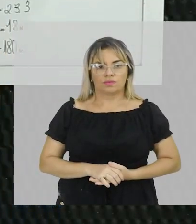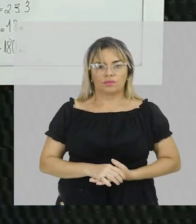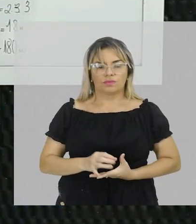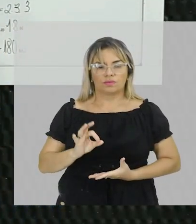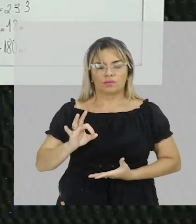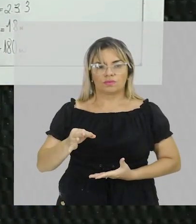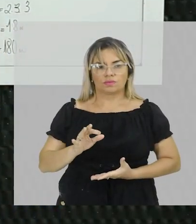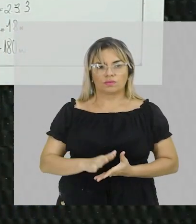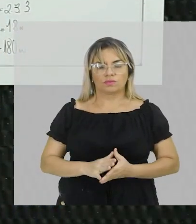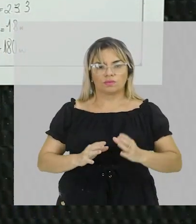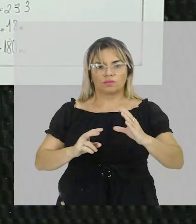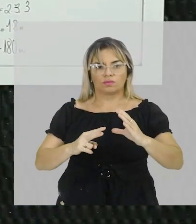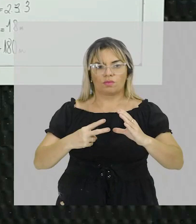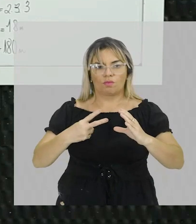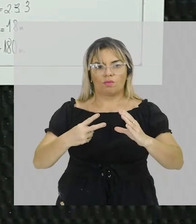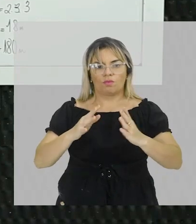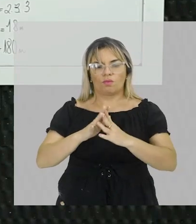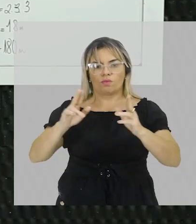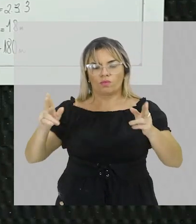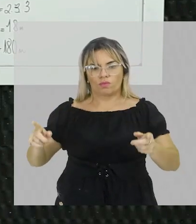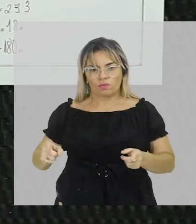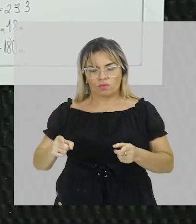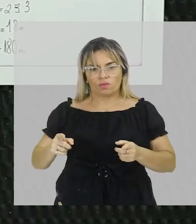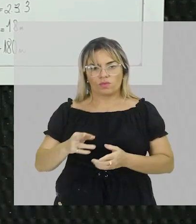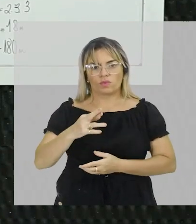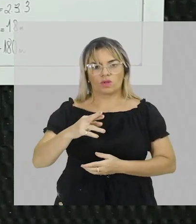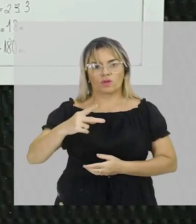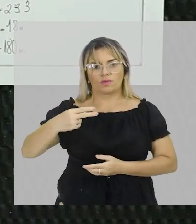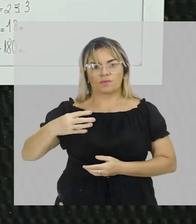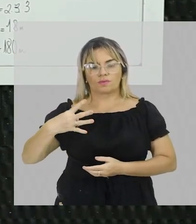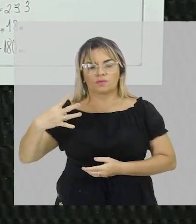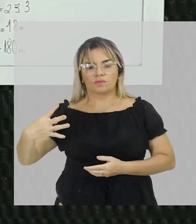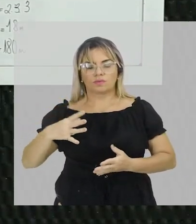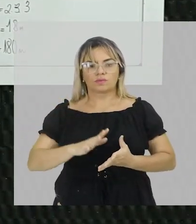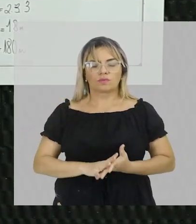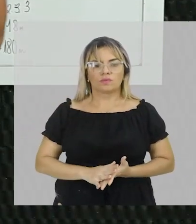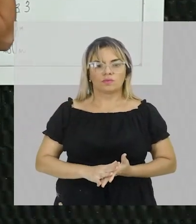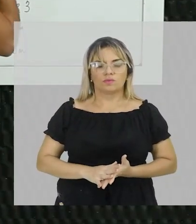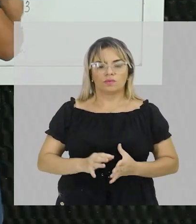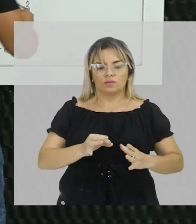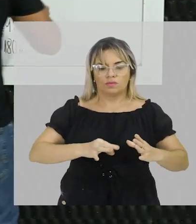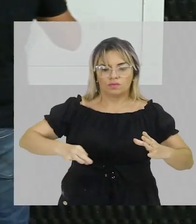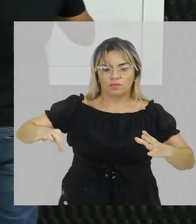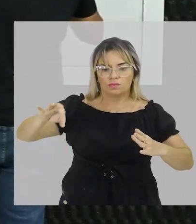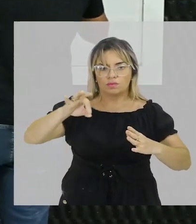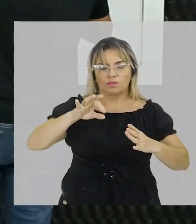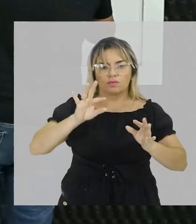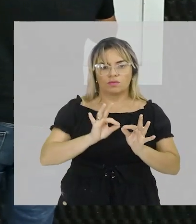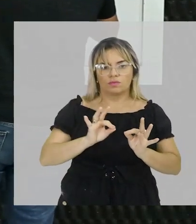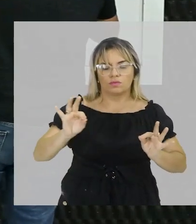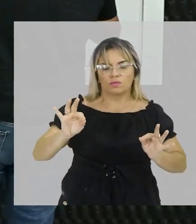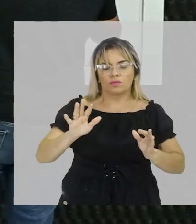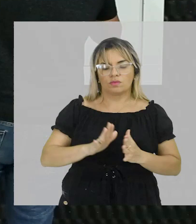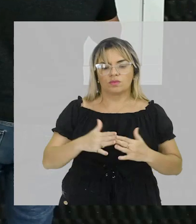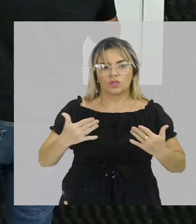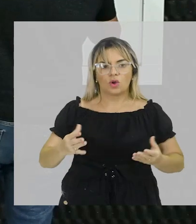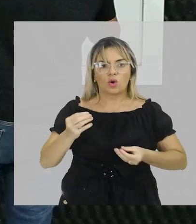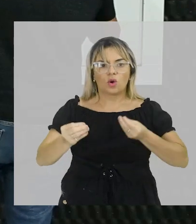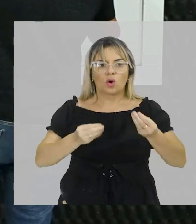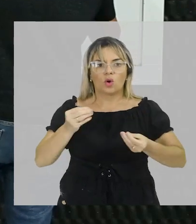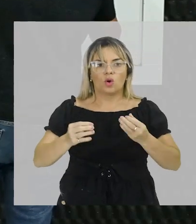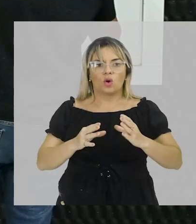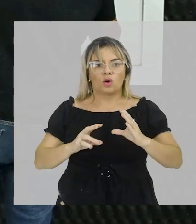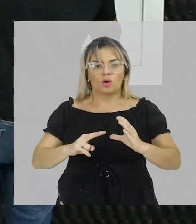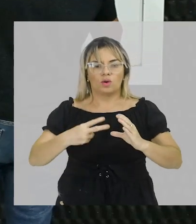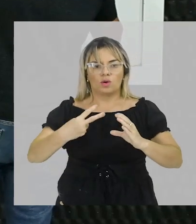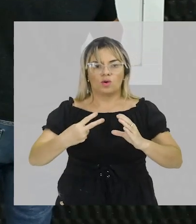Certo? Então, vamos calcular o comprimento dessa circunferência. Para a gente saber quanto é que vale uma volta. Então, o comprimento 2